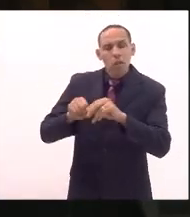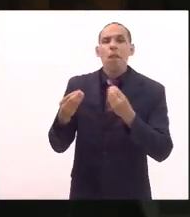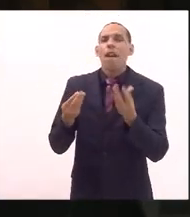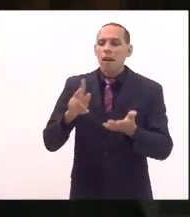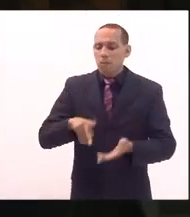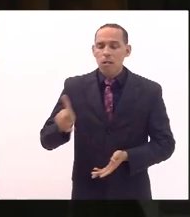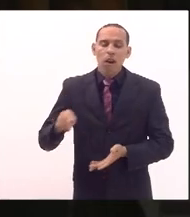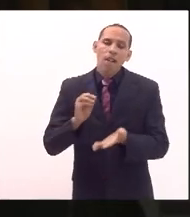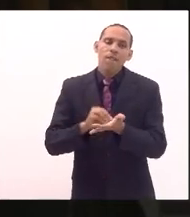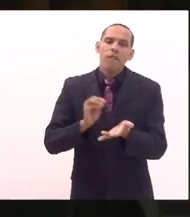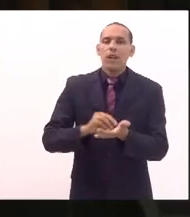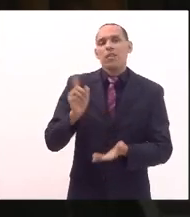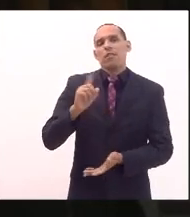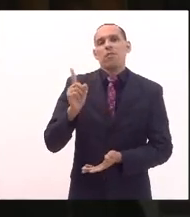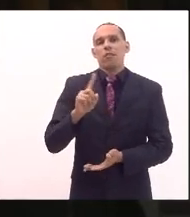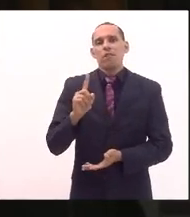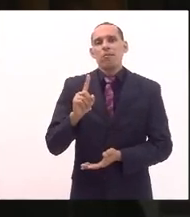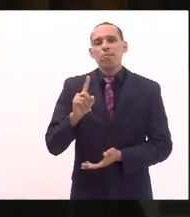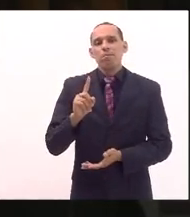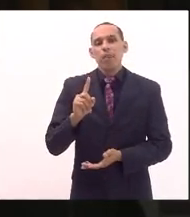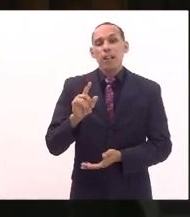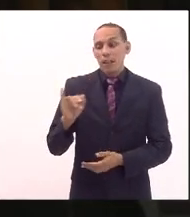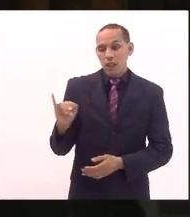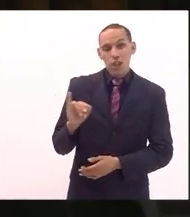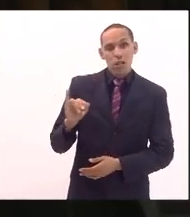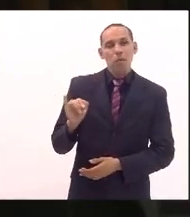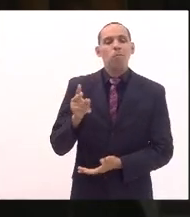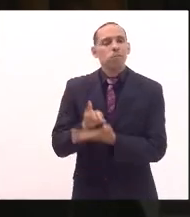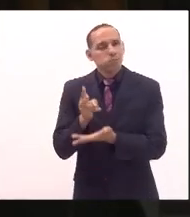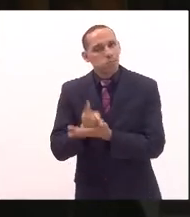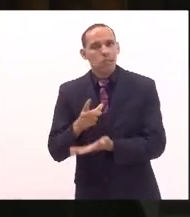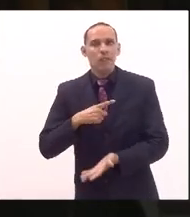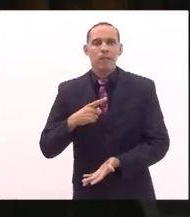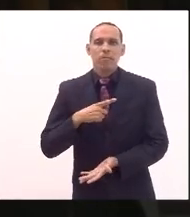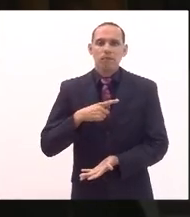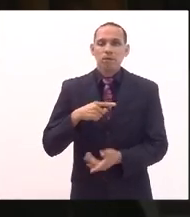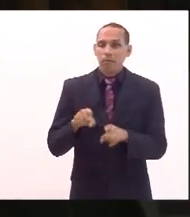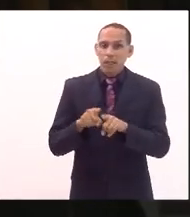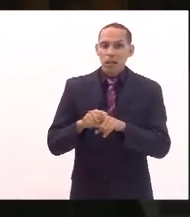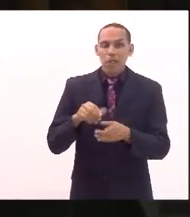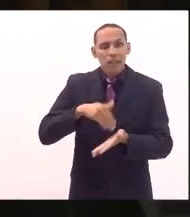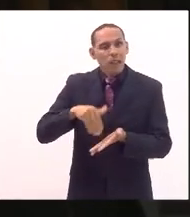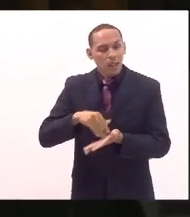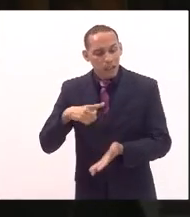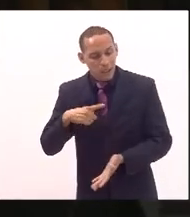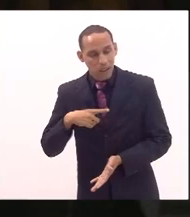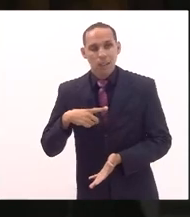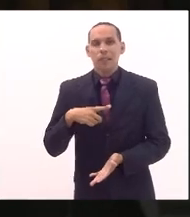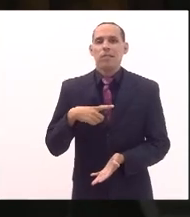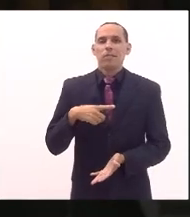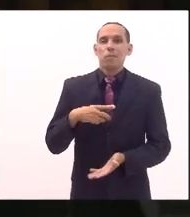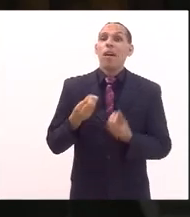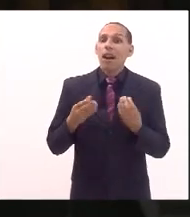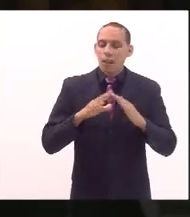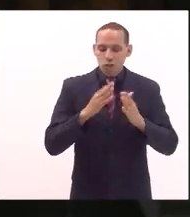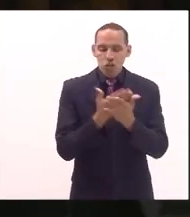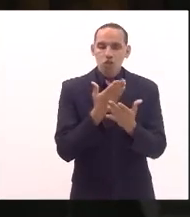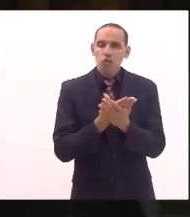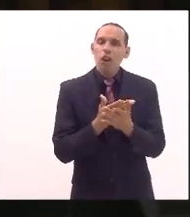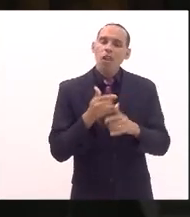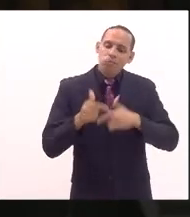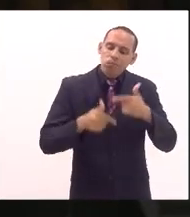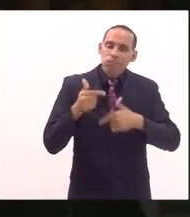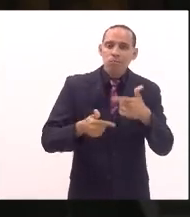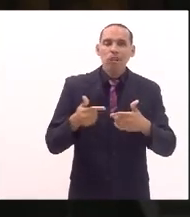das turmas para quem não falta inspetores para que não faltem secretários para que as escolas possam funcionar